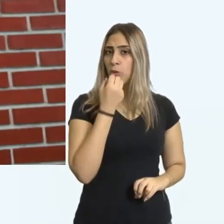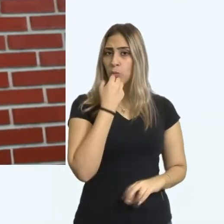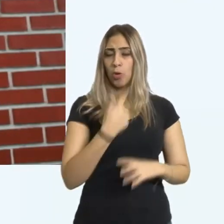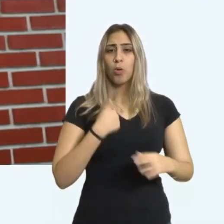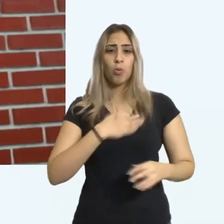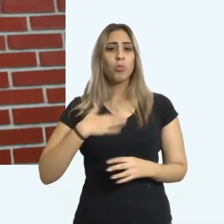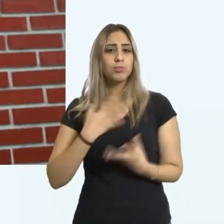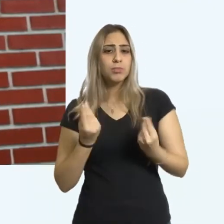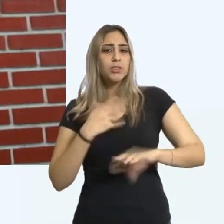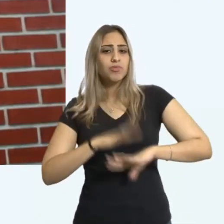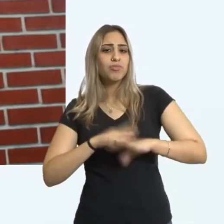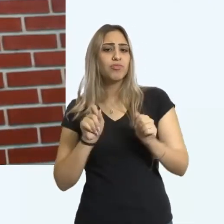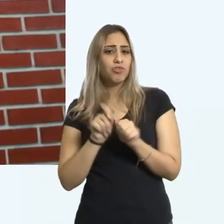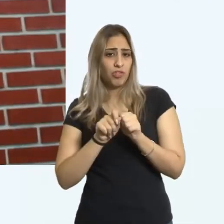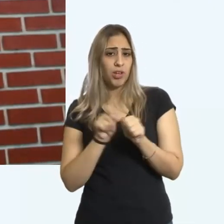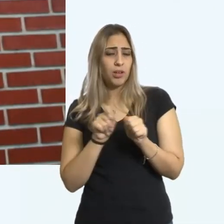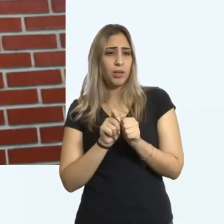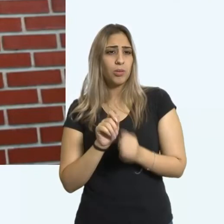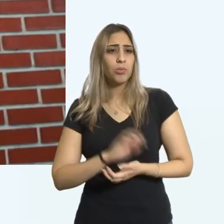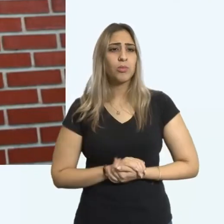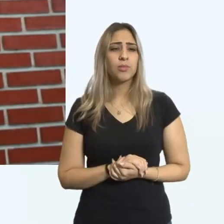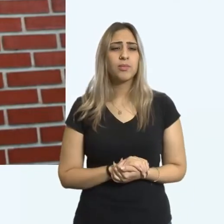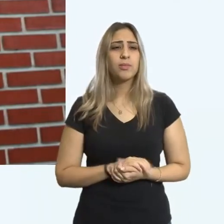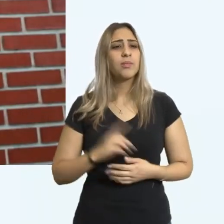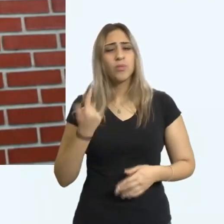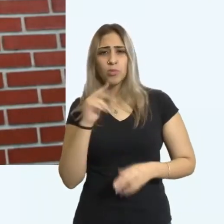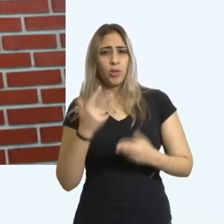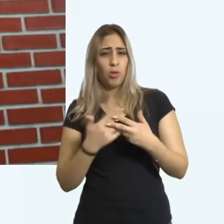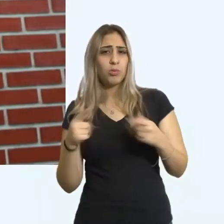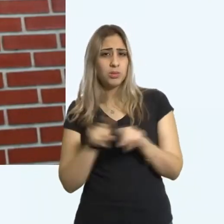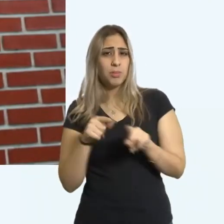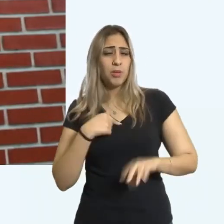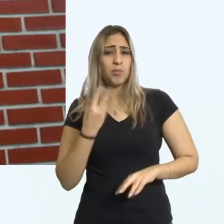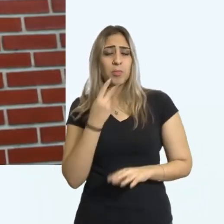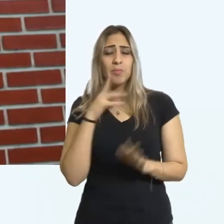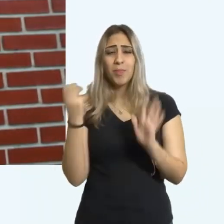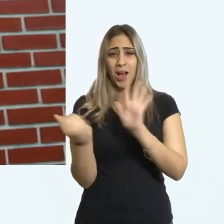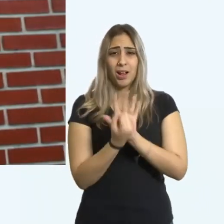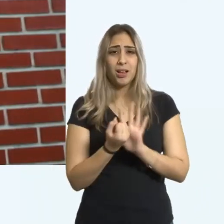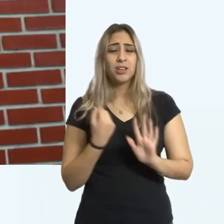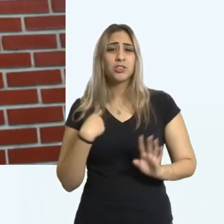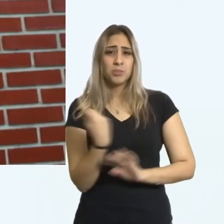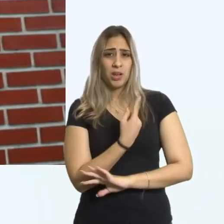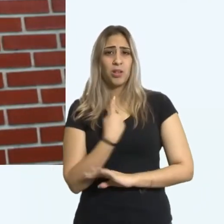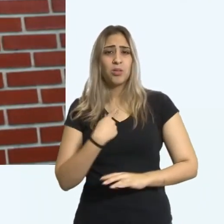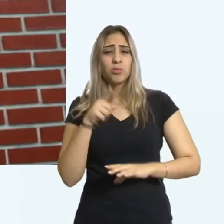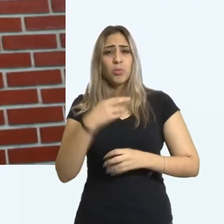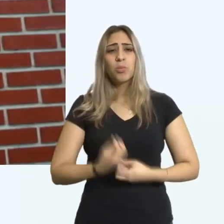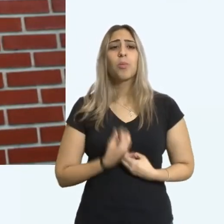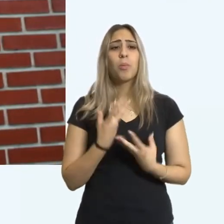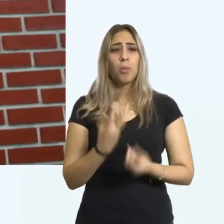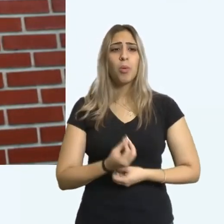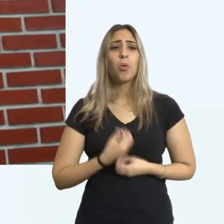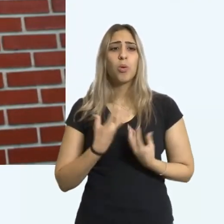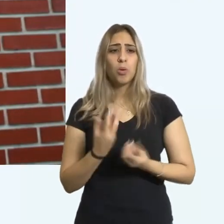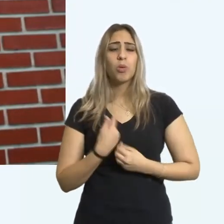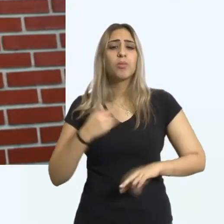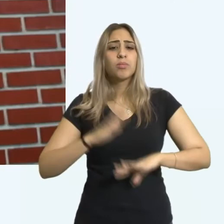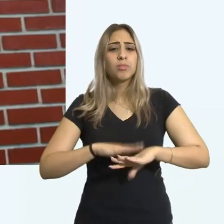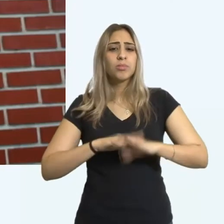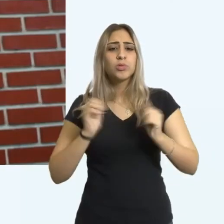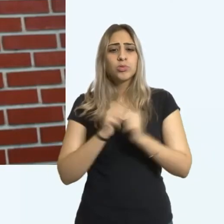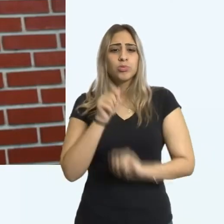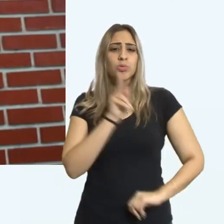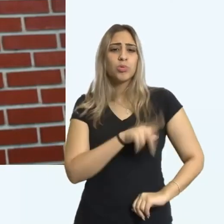de ter feito ela outra coisa que foi bem marcante foi o poema em que eu